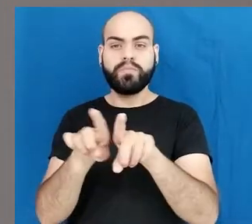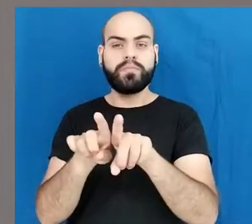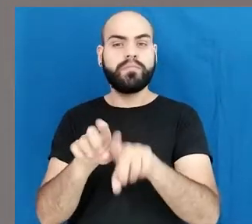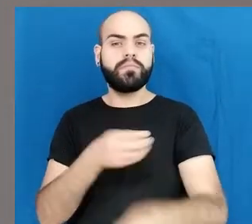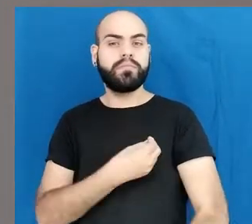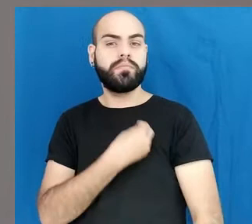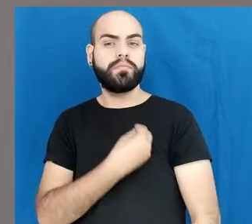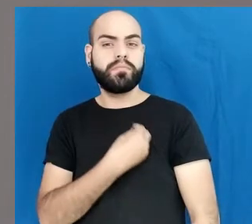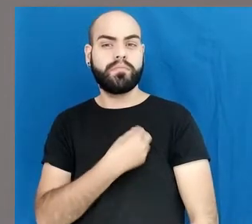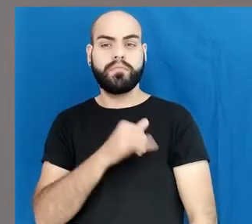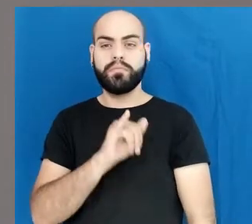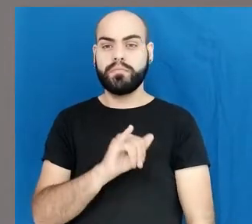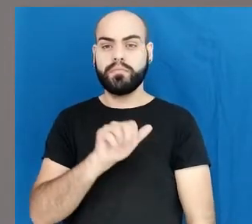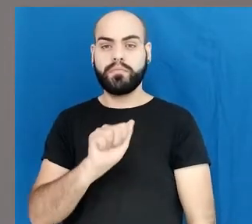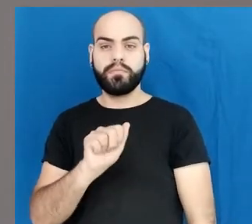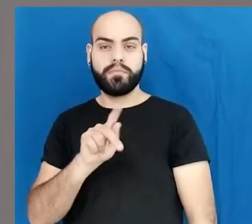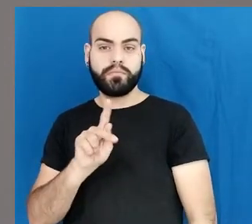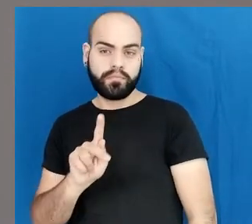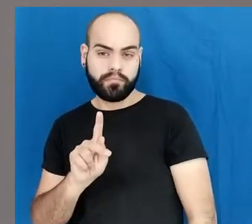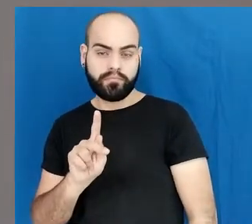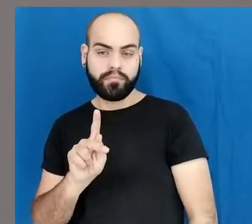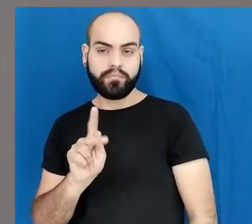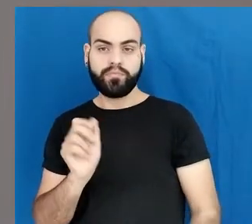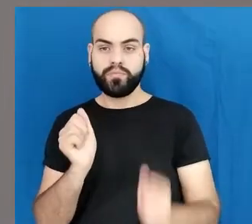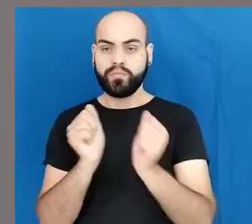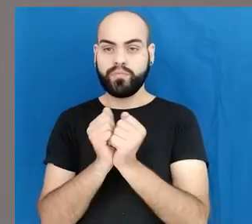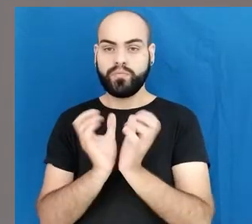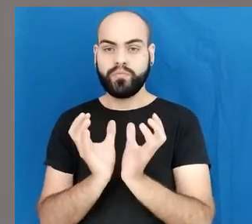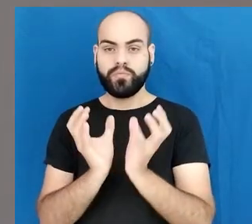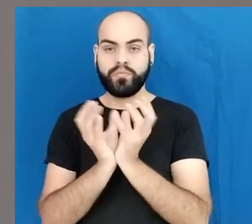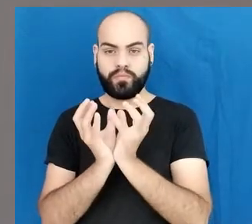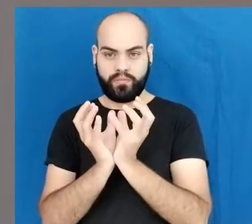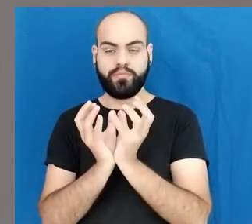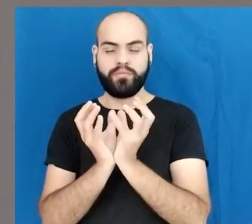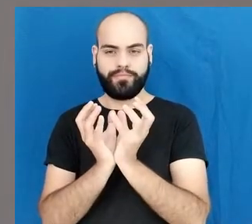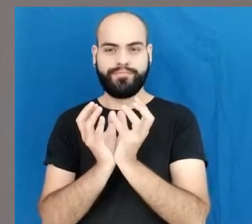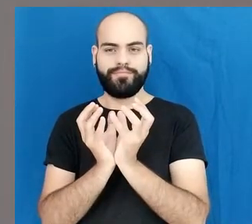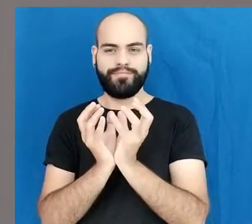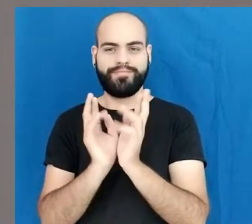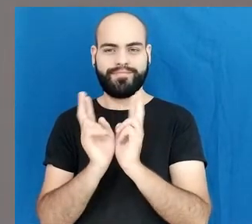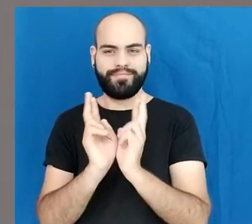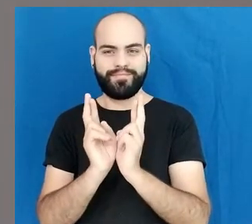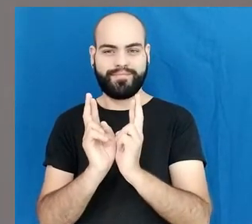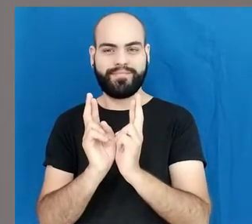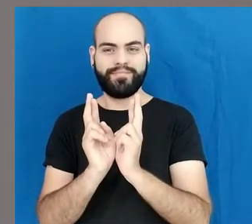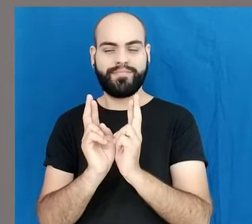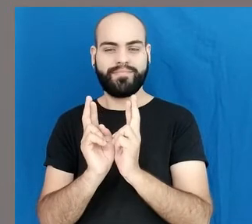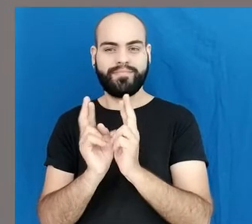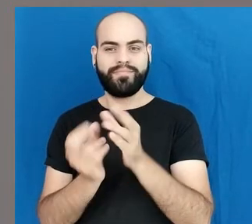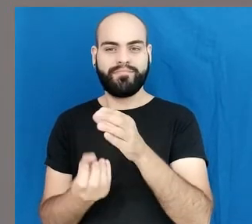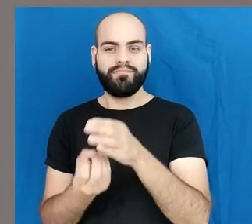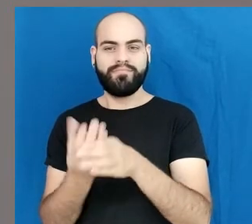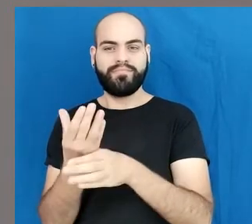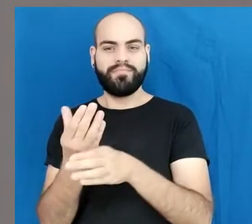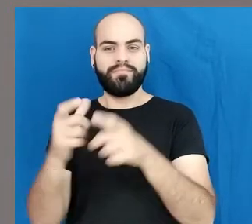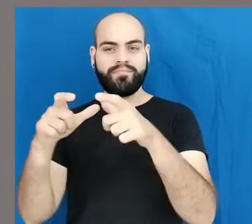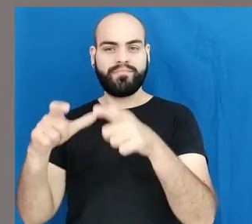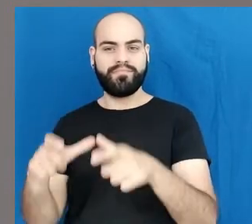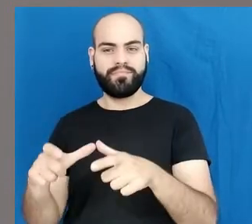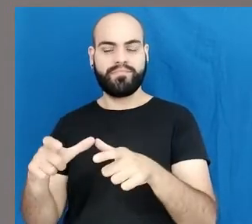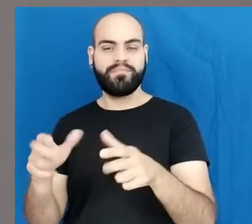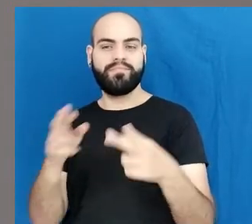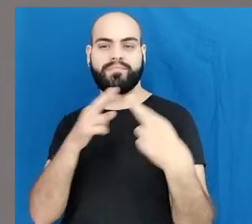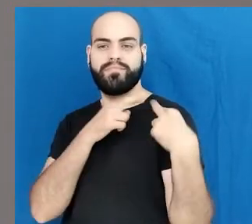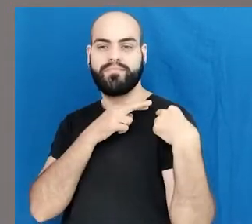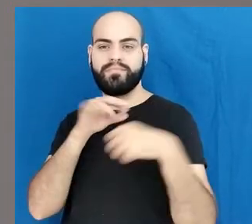muito por conta da presença do IAB na comissão, que talvez fosse interessante esse espaço ser